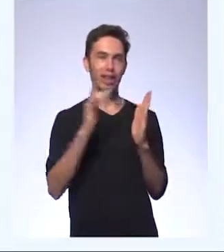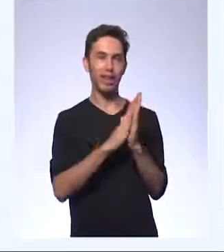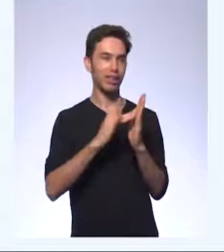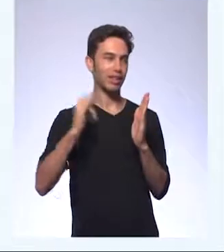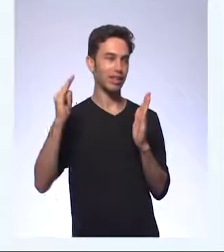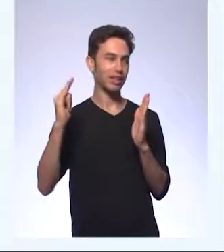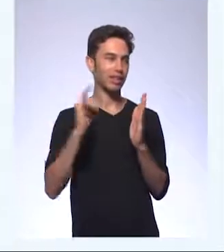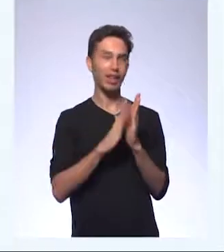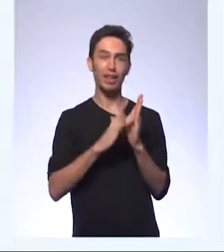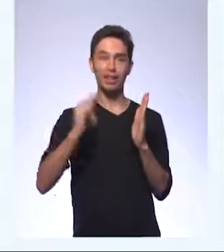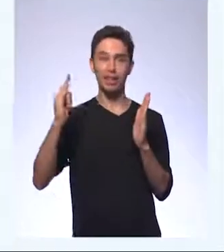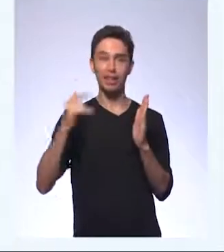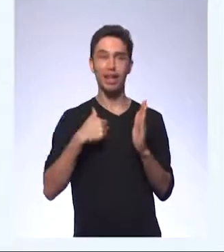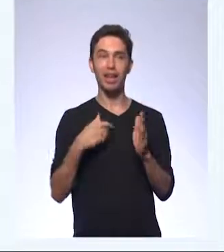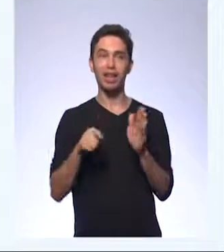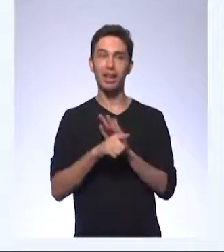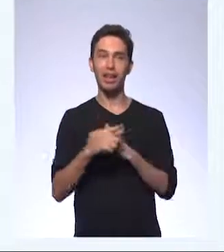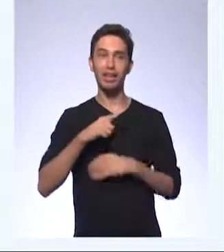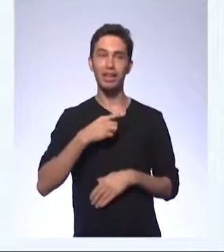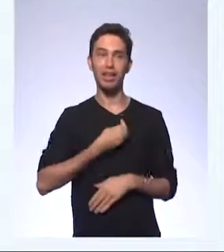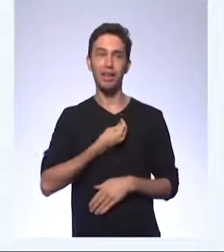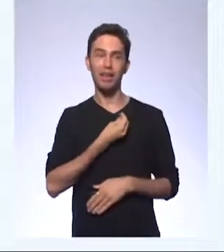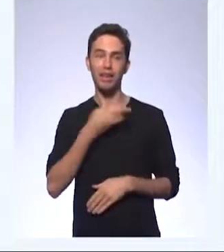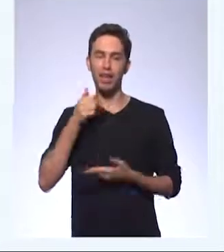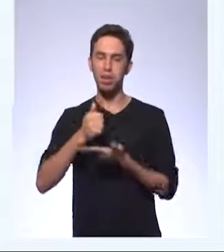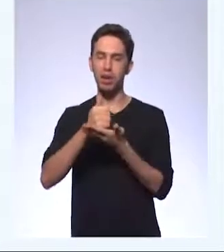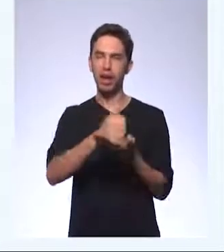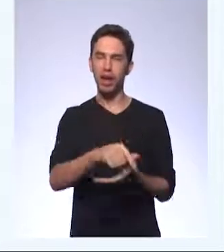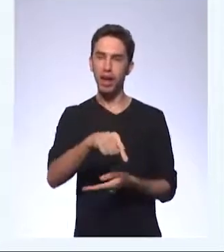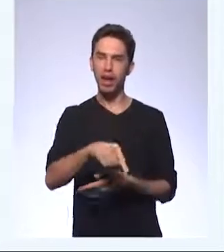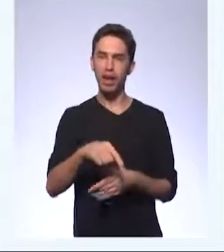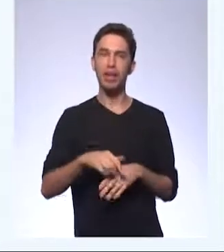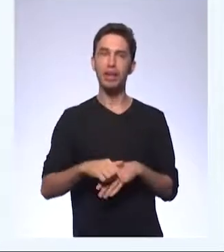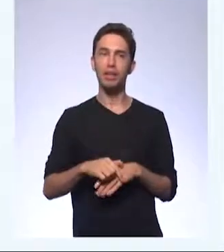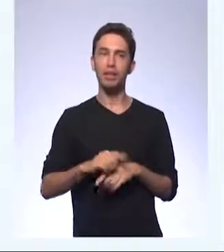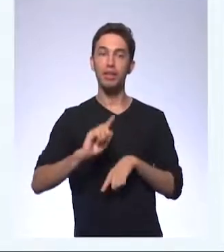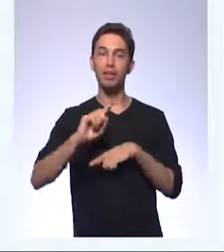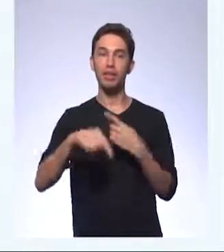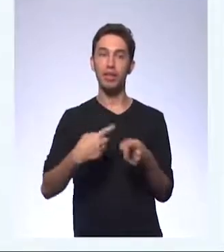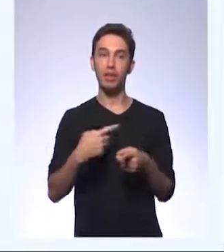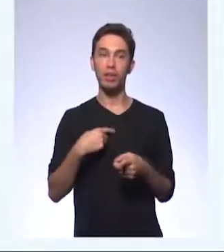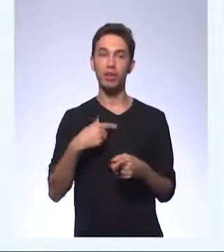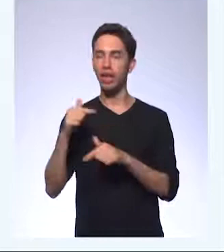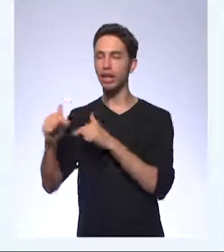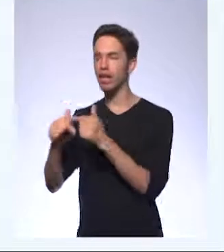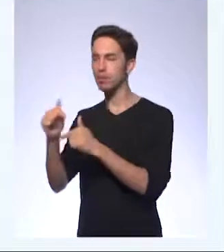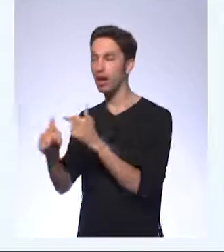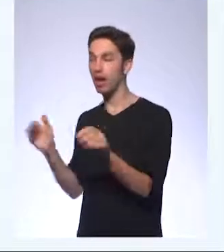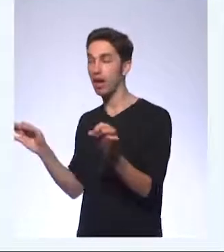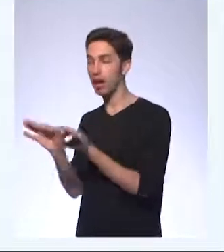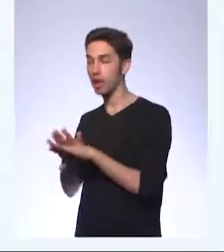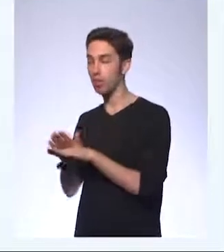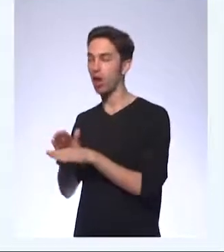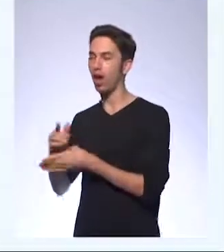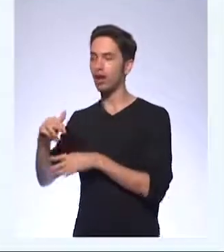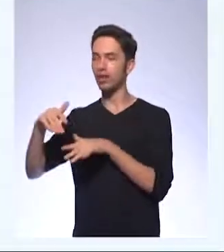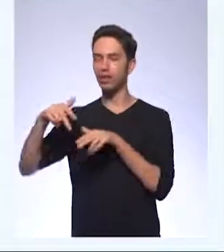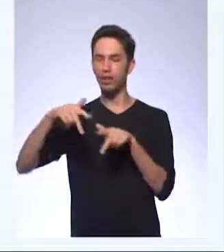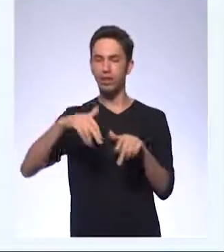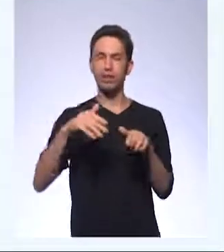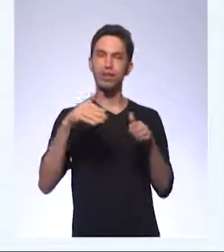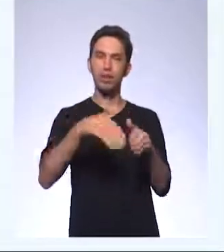uma moradia, né? Que eles vinham para cá após, depois que eles trabalhavam, eles vinham para